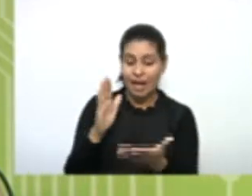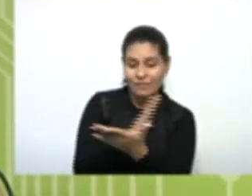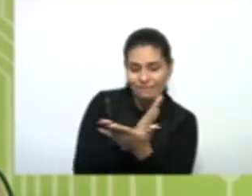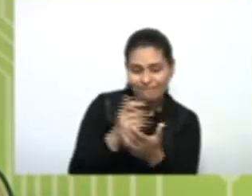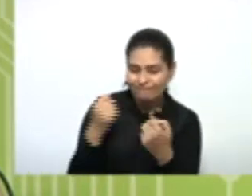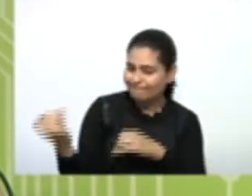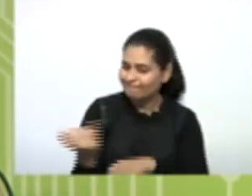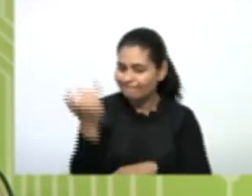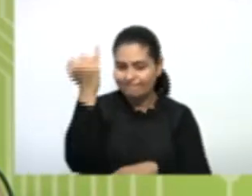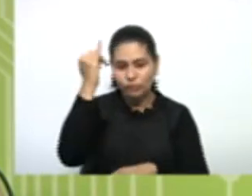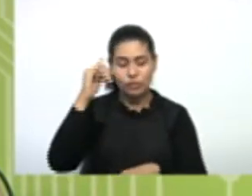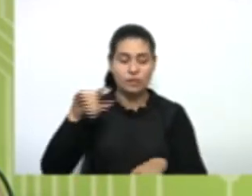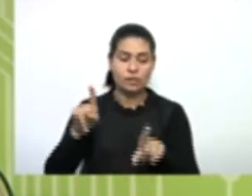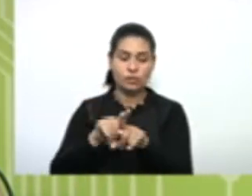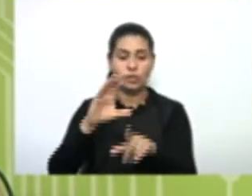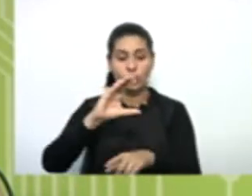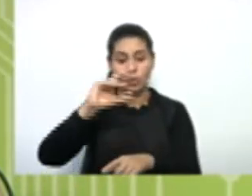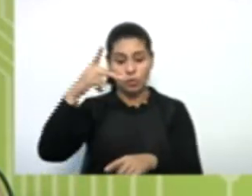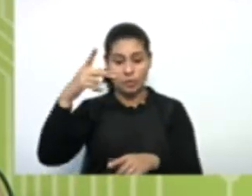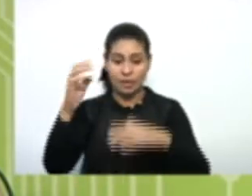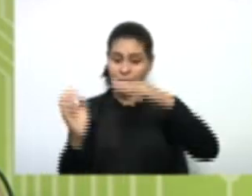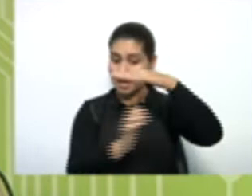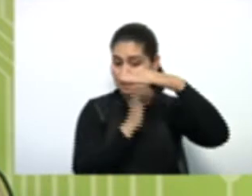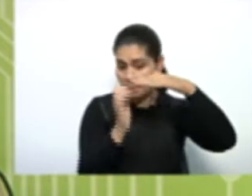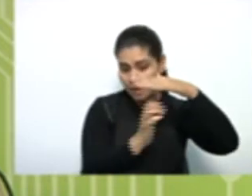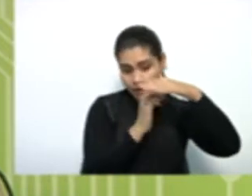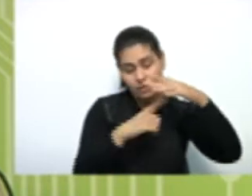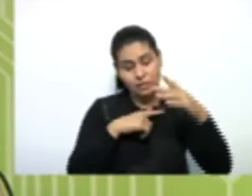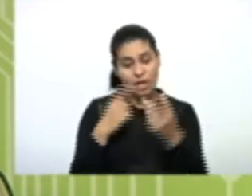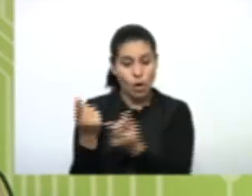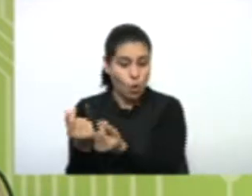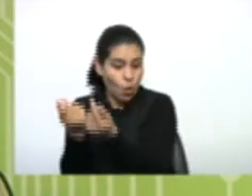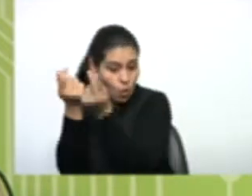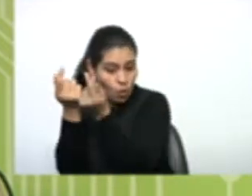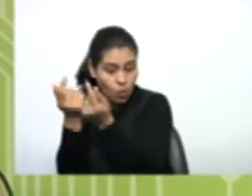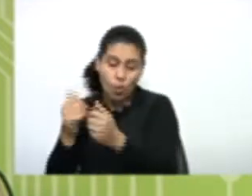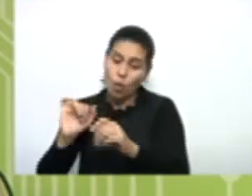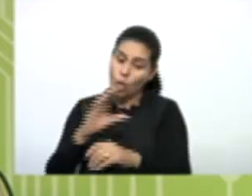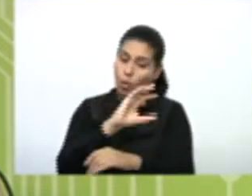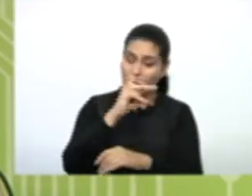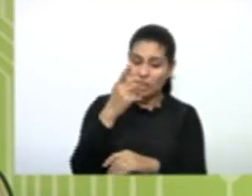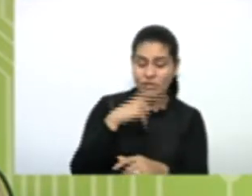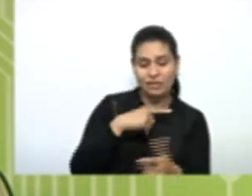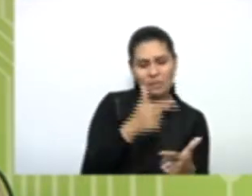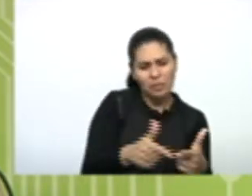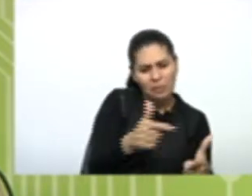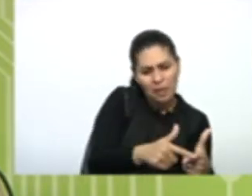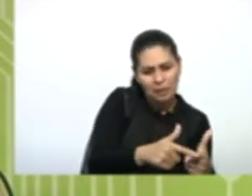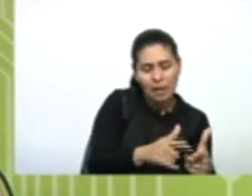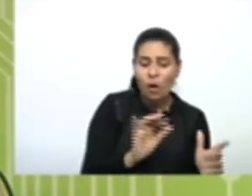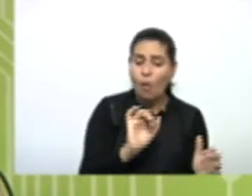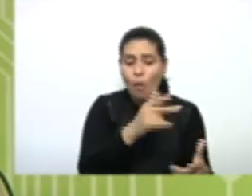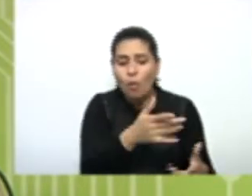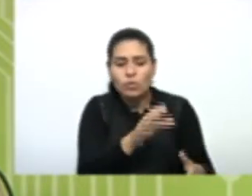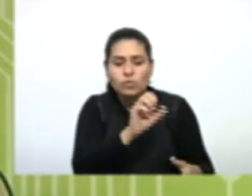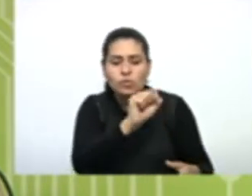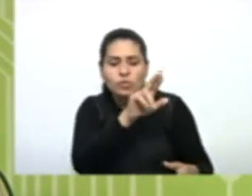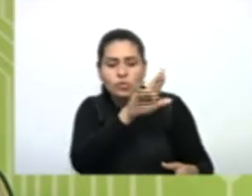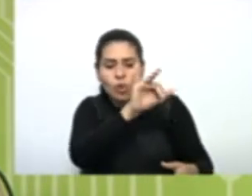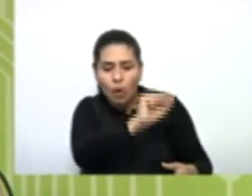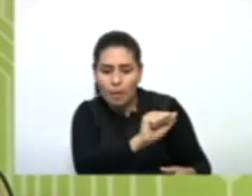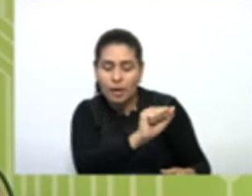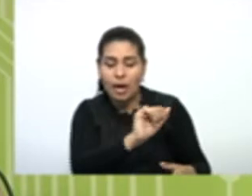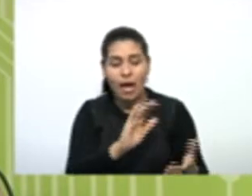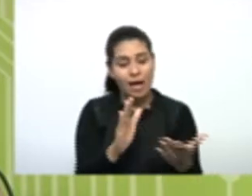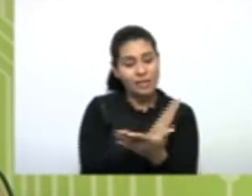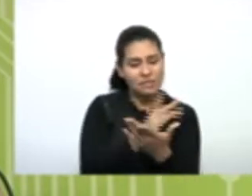quando a gente fala de cooperativas. As empresas vão ter lucros, as cooperativas em algumas situações vão ter sobras. São conceitos que muitas